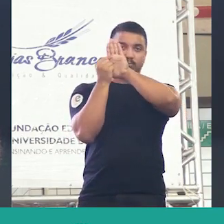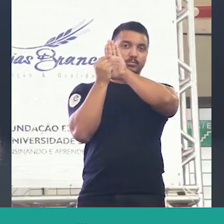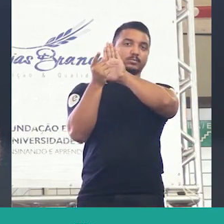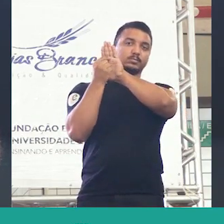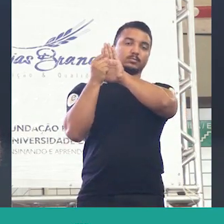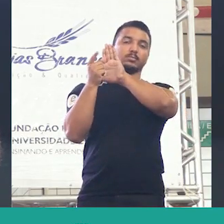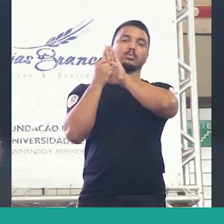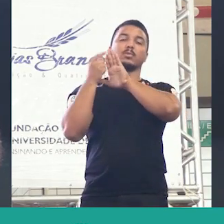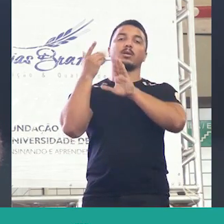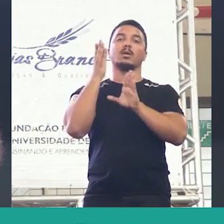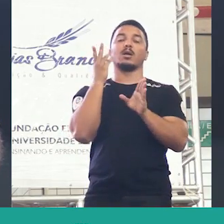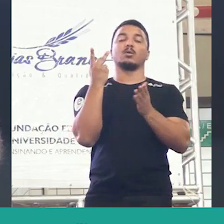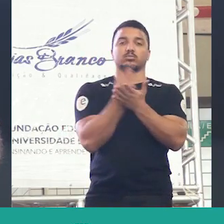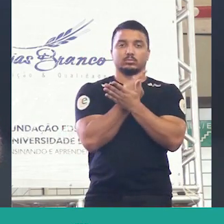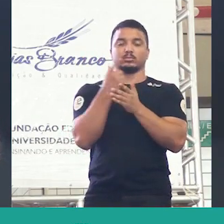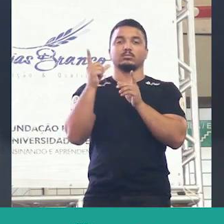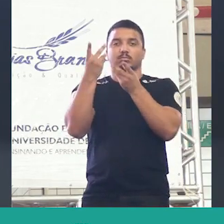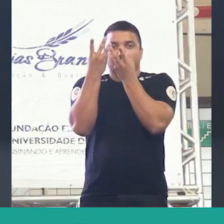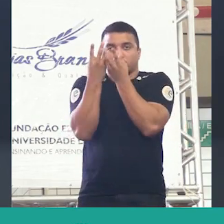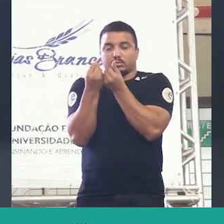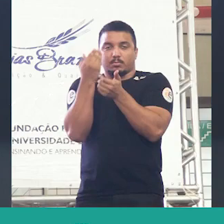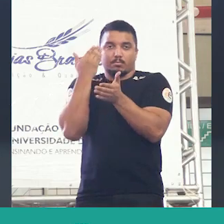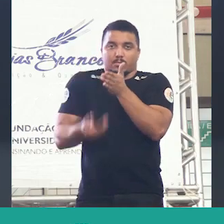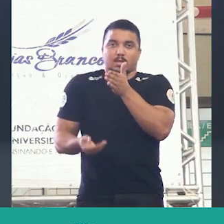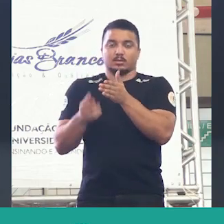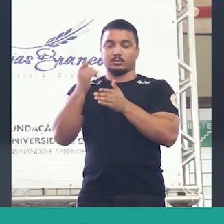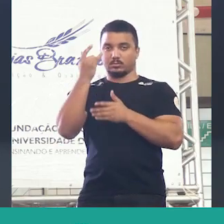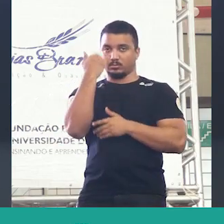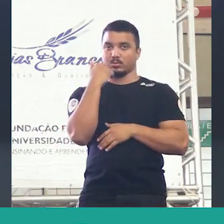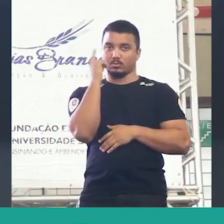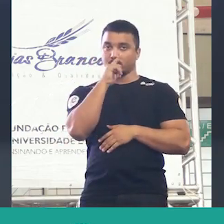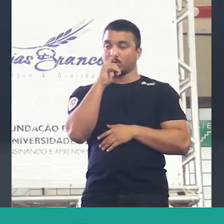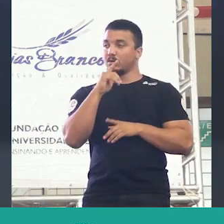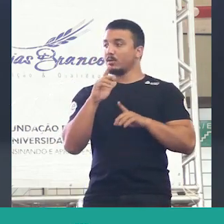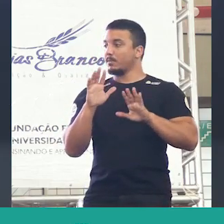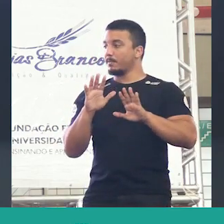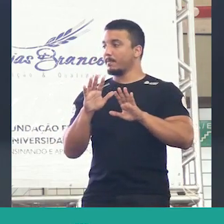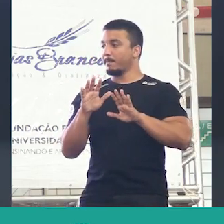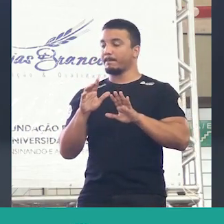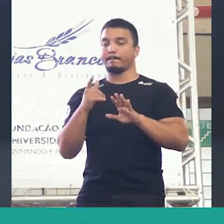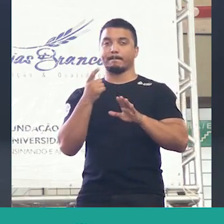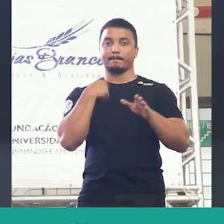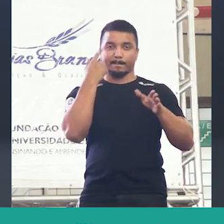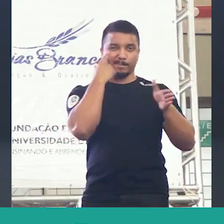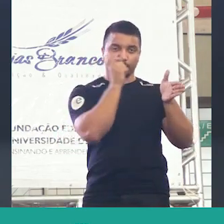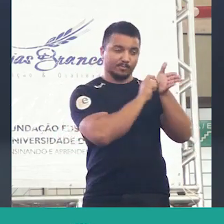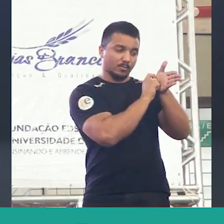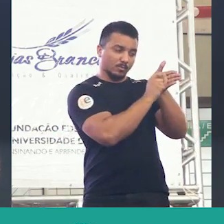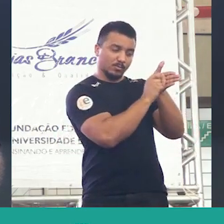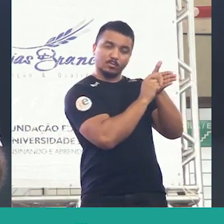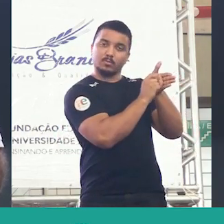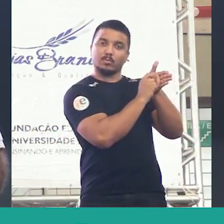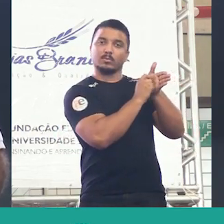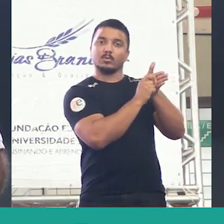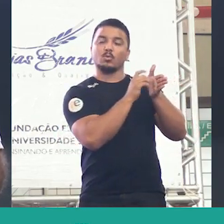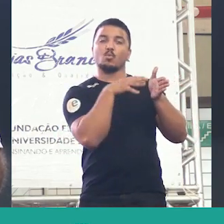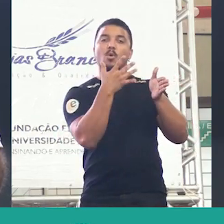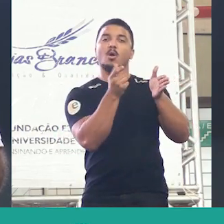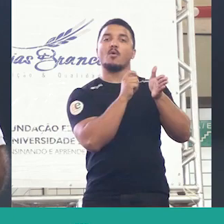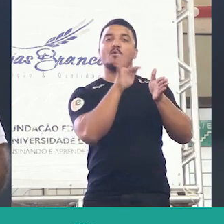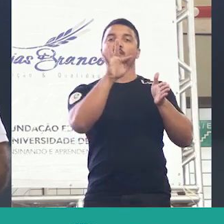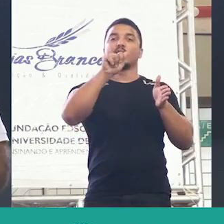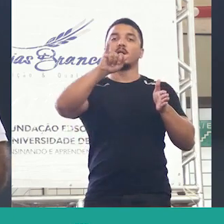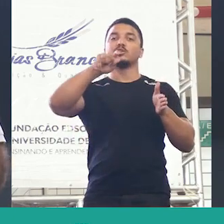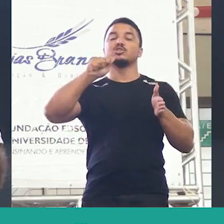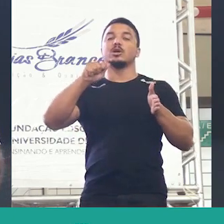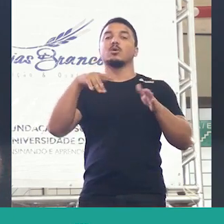graduais que podem culminar a perda total da visão. Ei, por favor, para resolver a questão, grifa aí qual é a